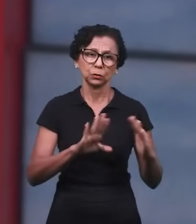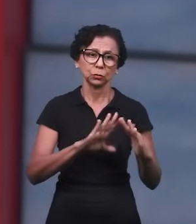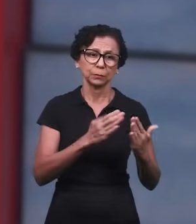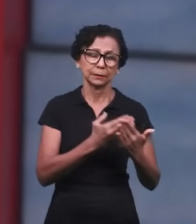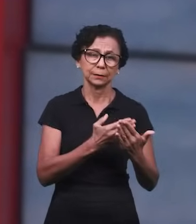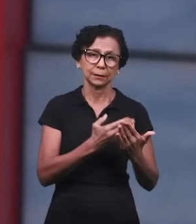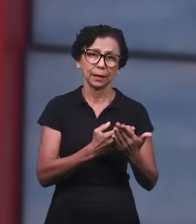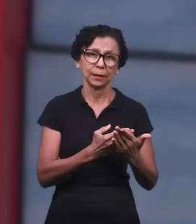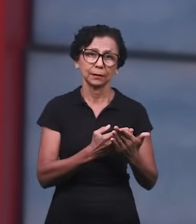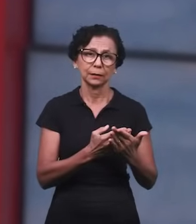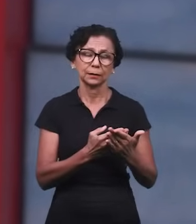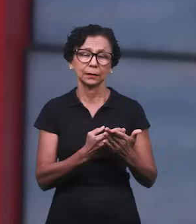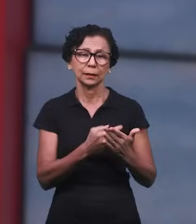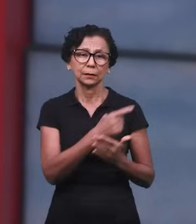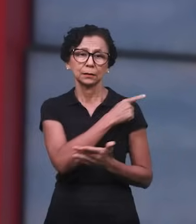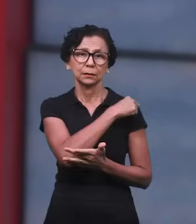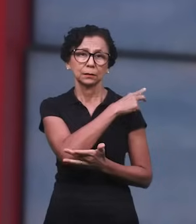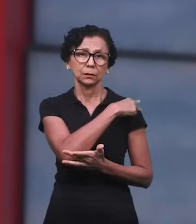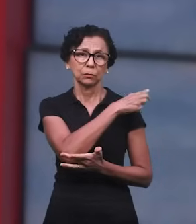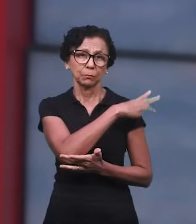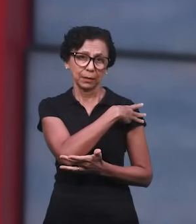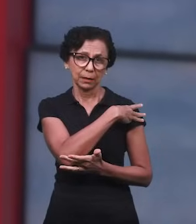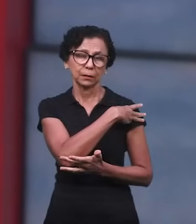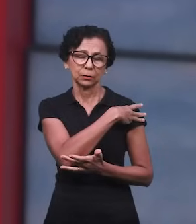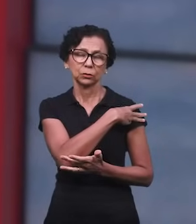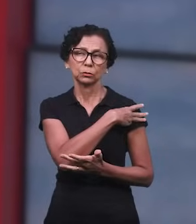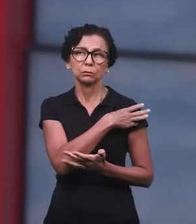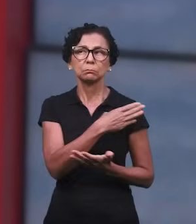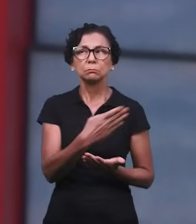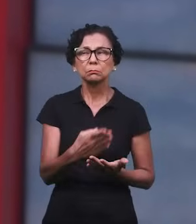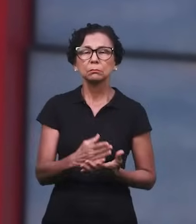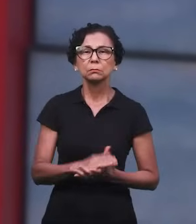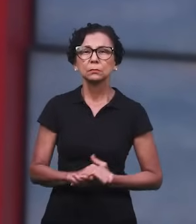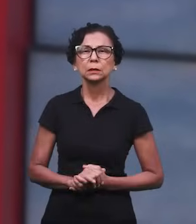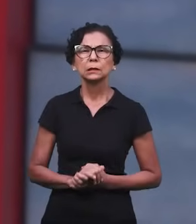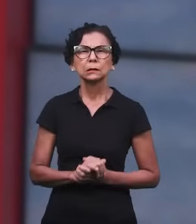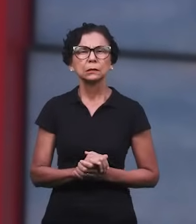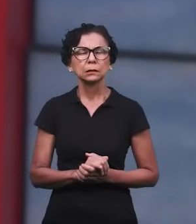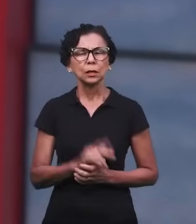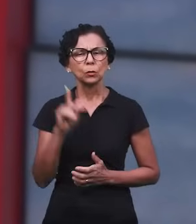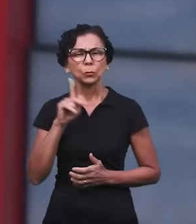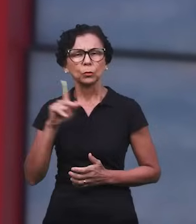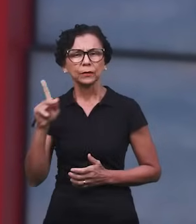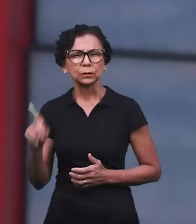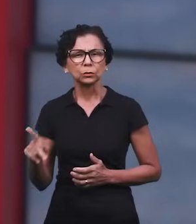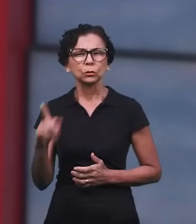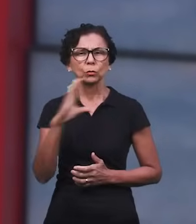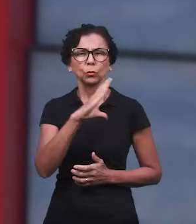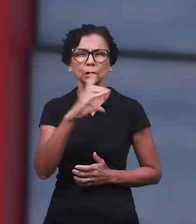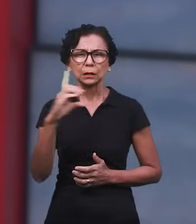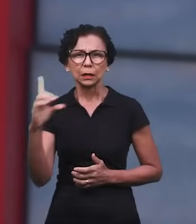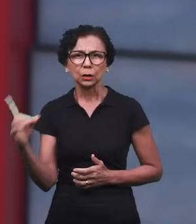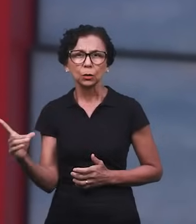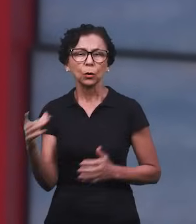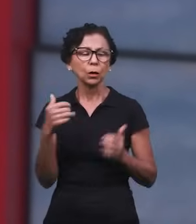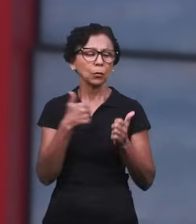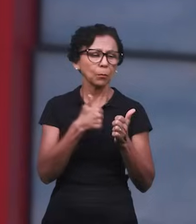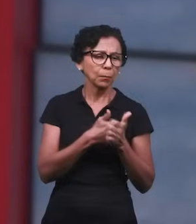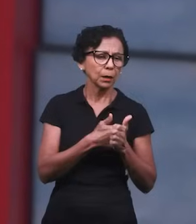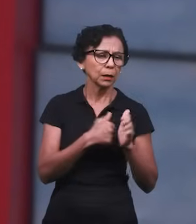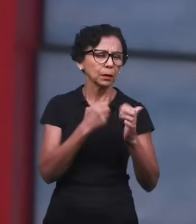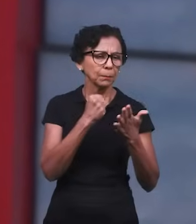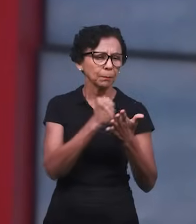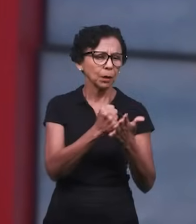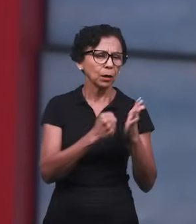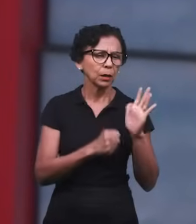acompanhamento, coordenadores, e de repente entra no modelo educacional que nós temos, principalmente quando se pensa em universidade pública, em